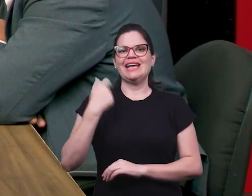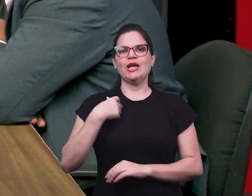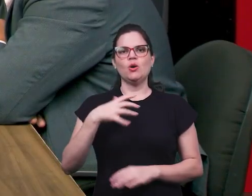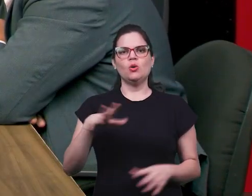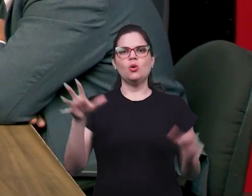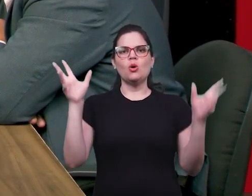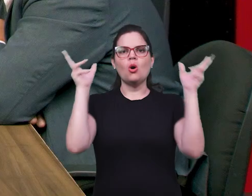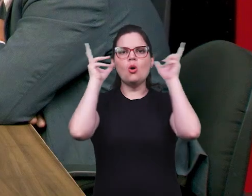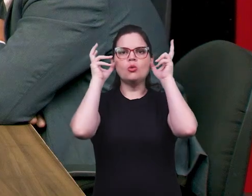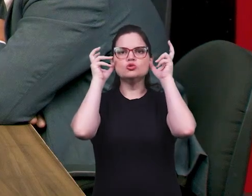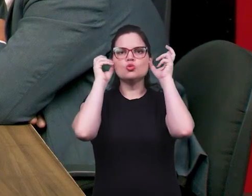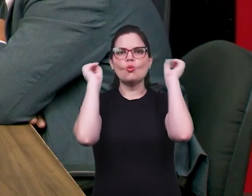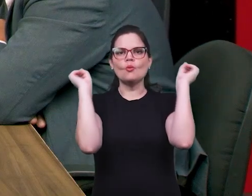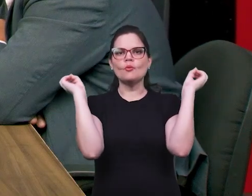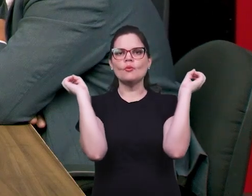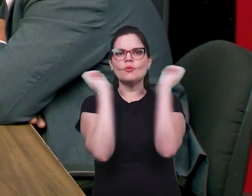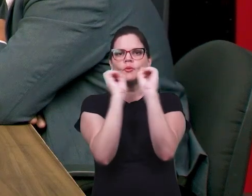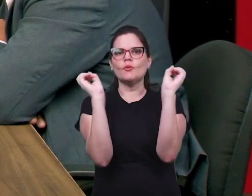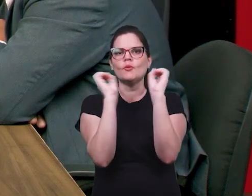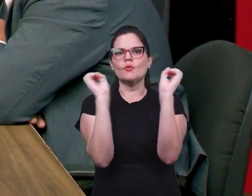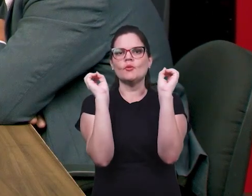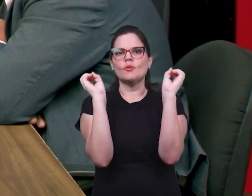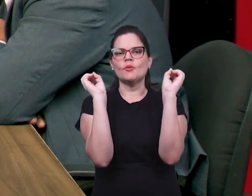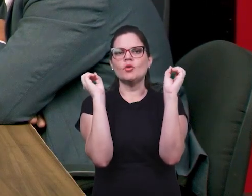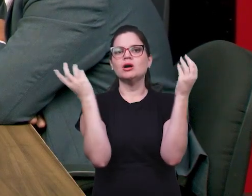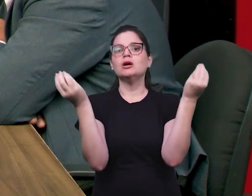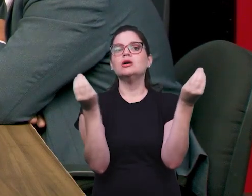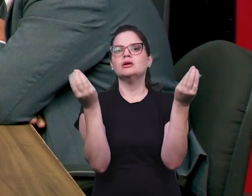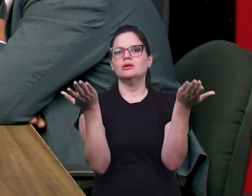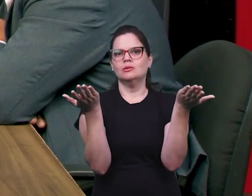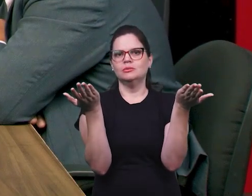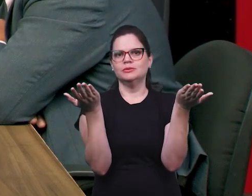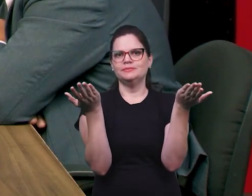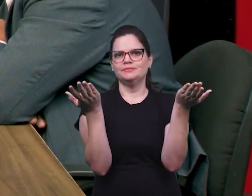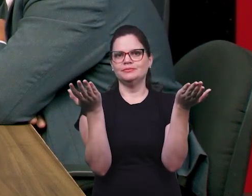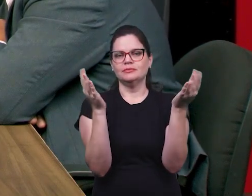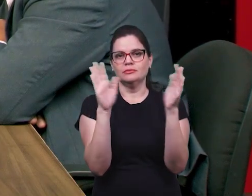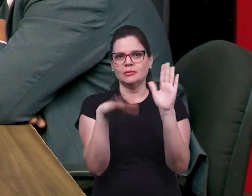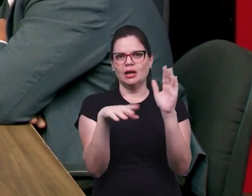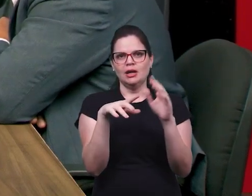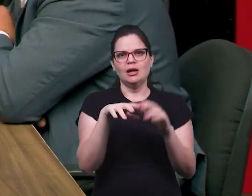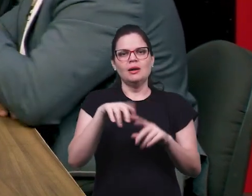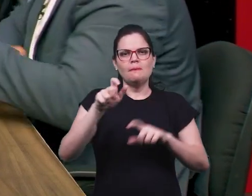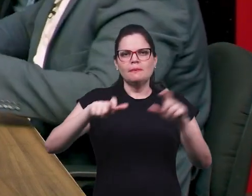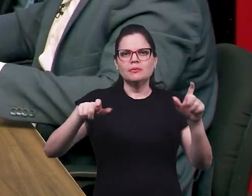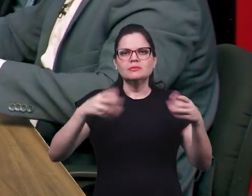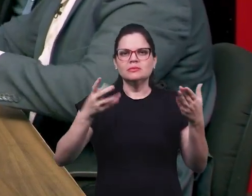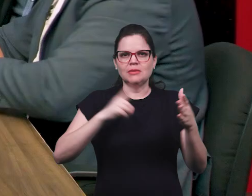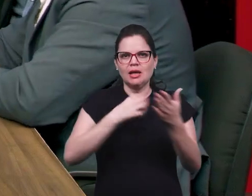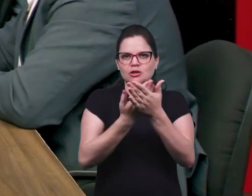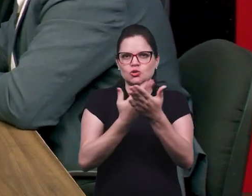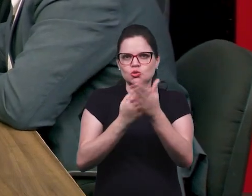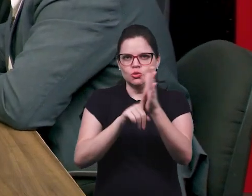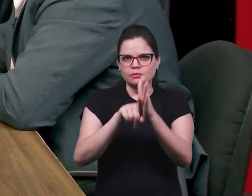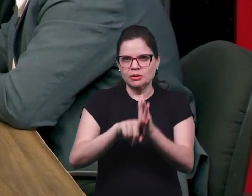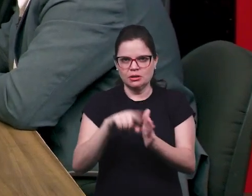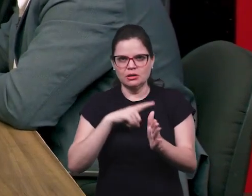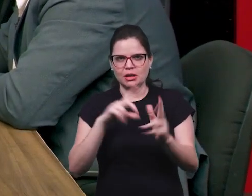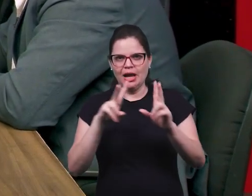completa de sons? Como que isso vai afetar o ser humano? A ciência tem alguma coisa para falar a respeito disso?